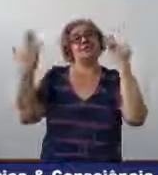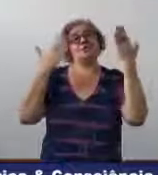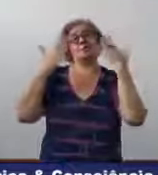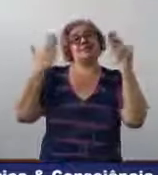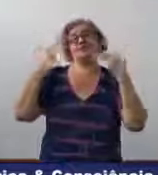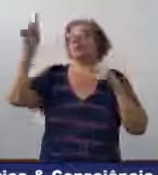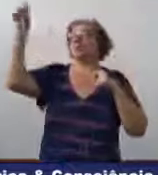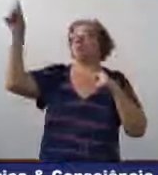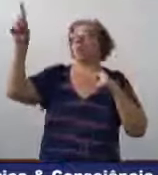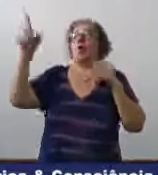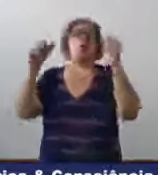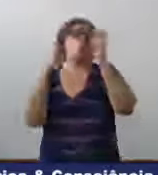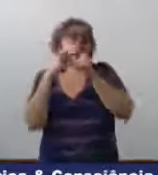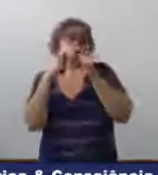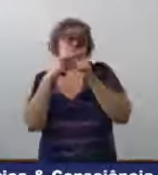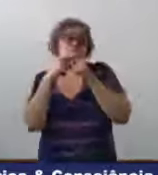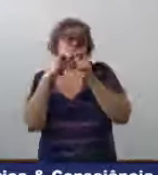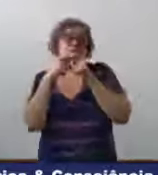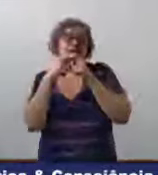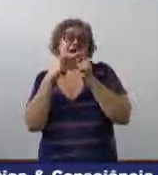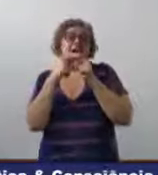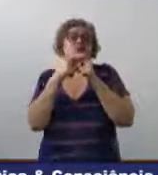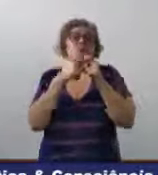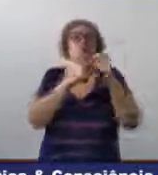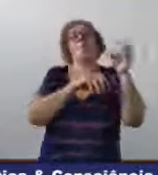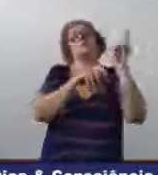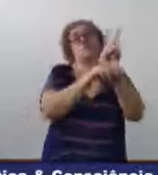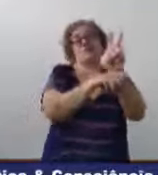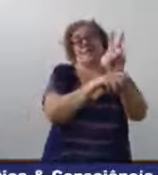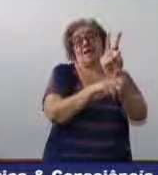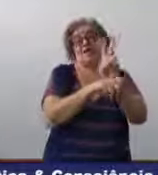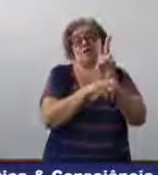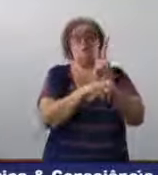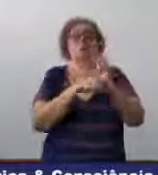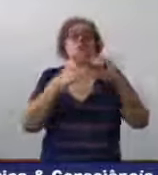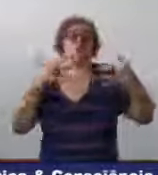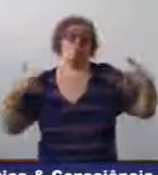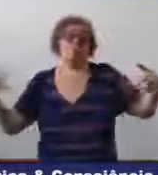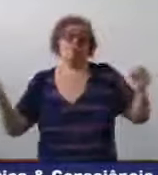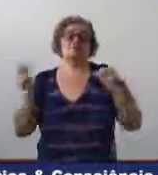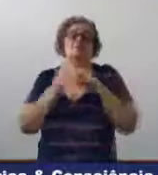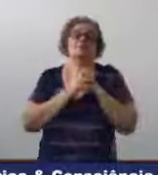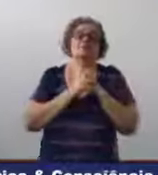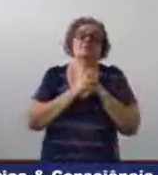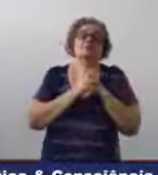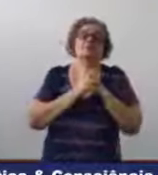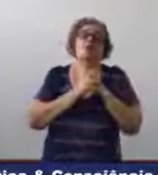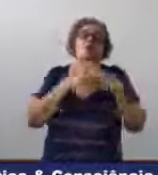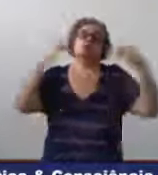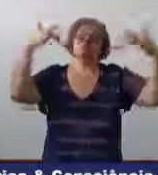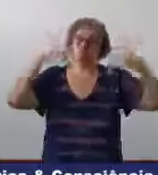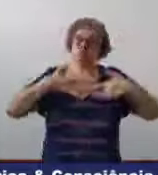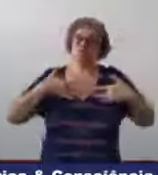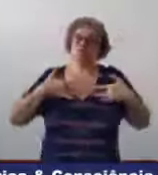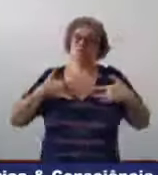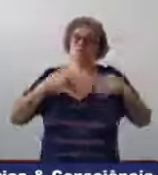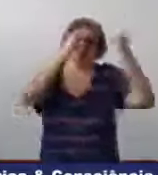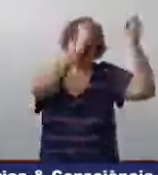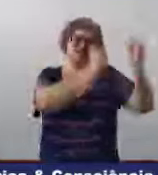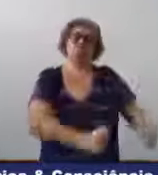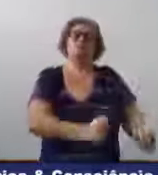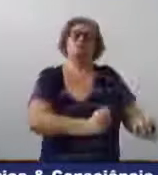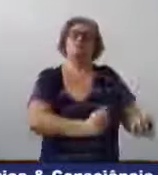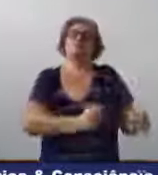psicólogo, um psiquiatra, ou um coaching que está mais na moda, tudo é família margarina. Ou nós estamos